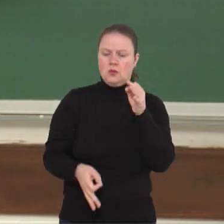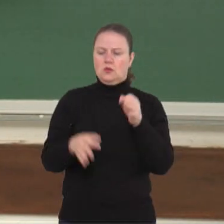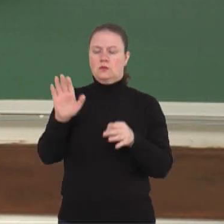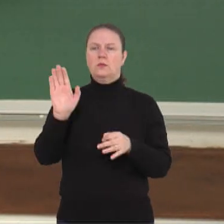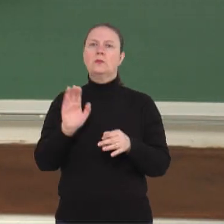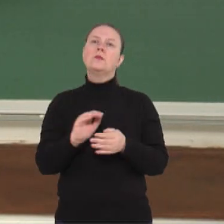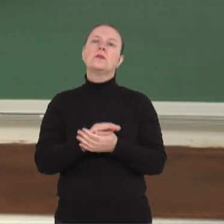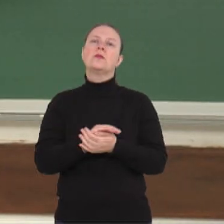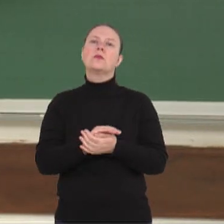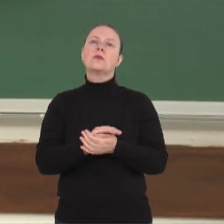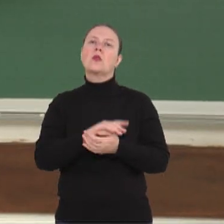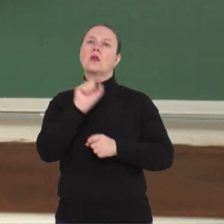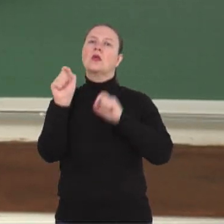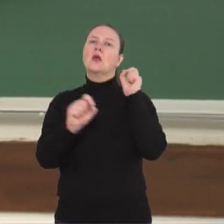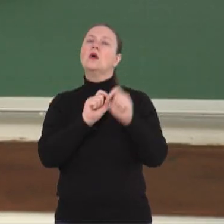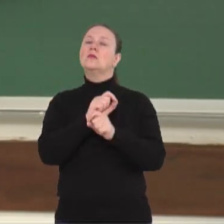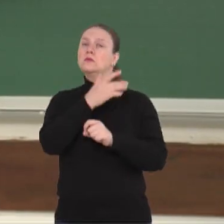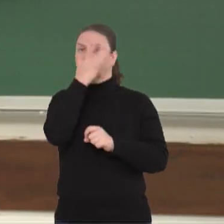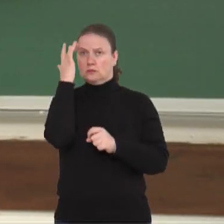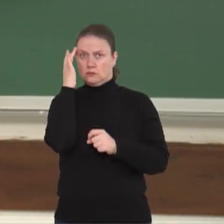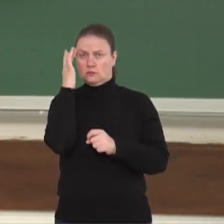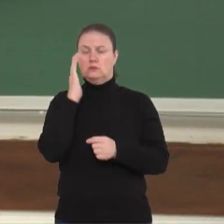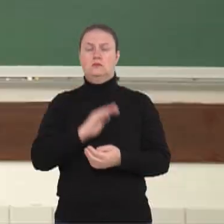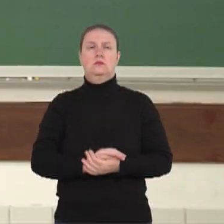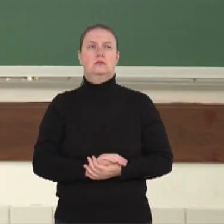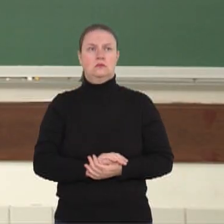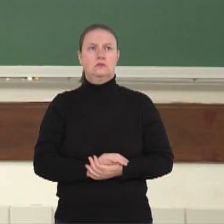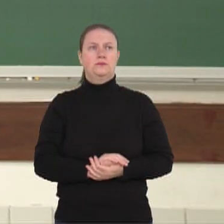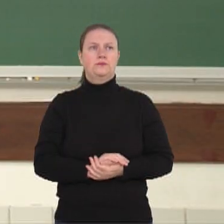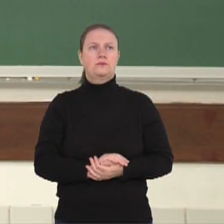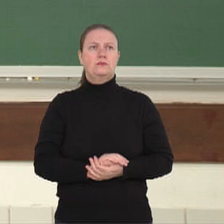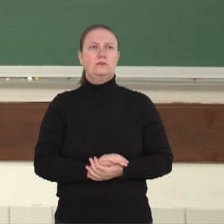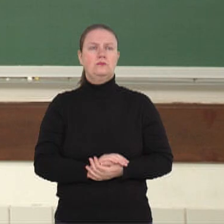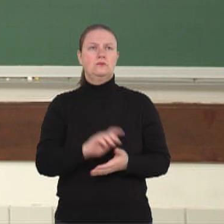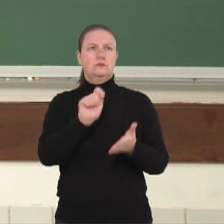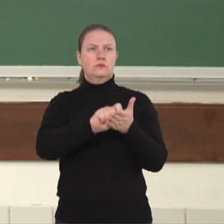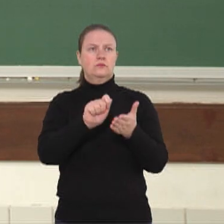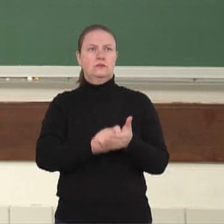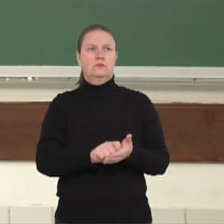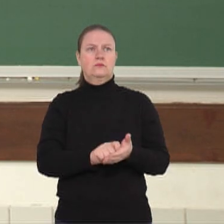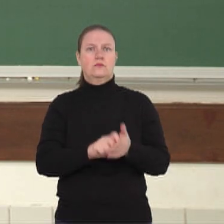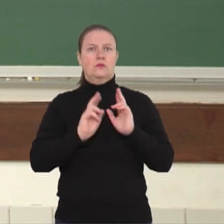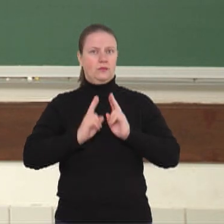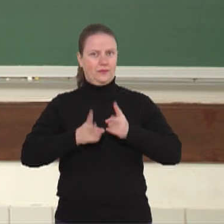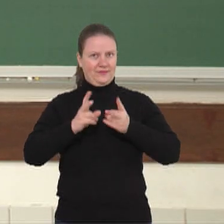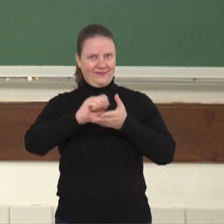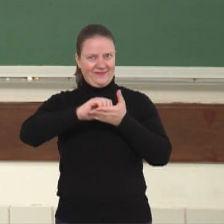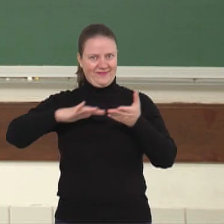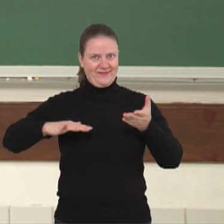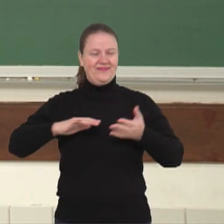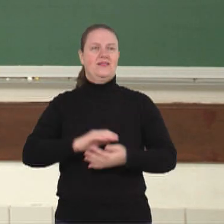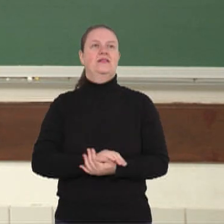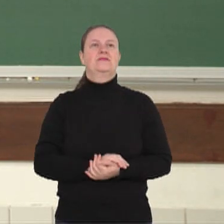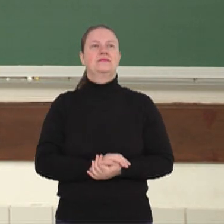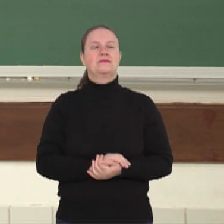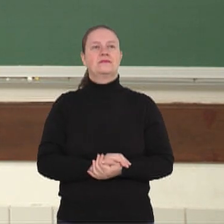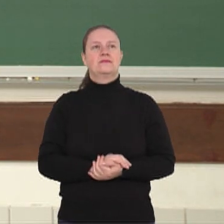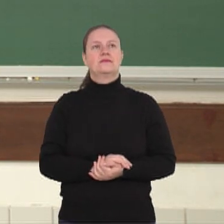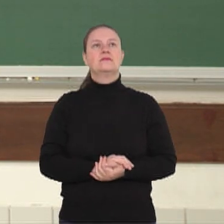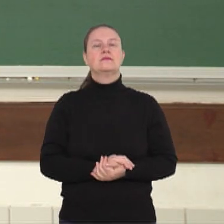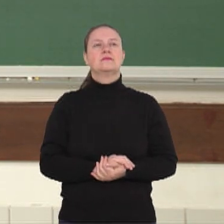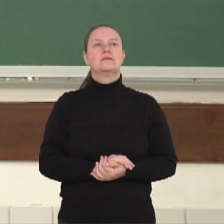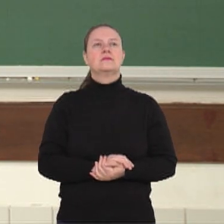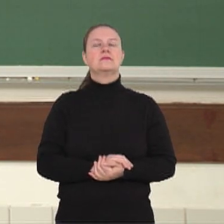é a resenhista. Tudo bem? Ok. Então, a gente vai continuando na nossa atividade e vamos para